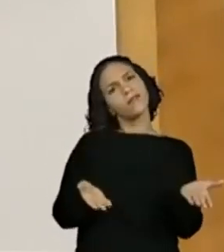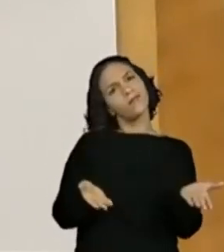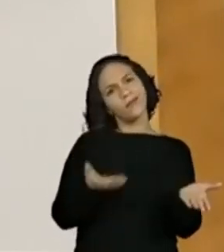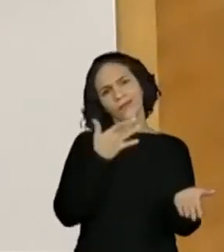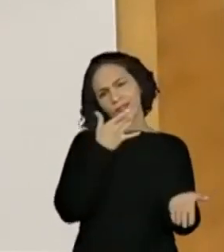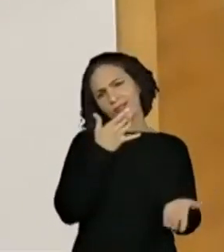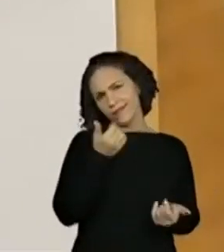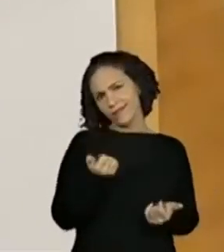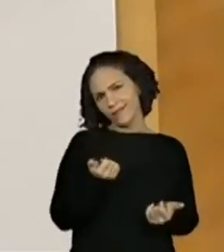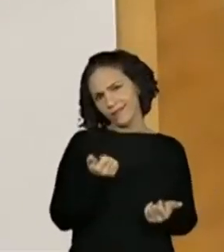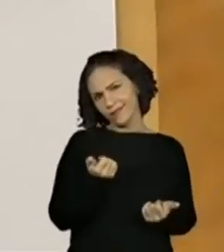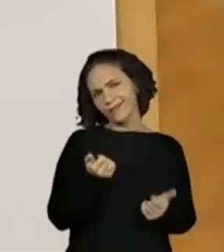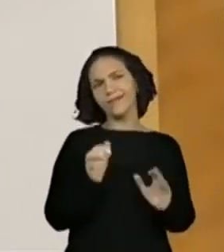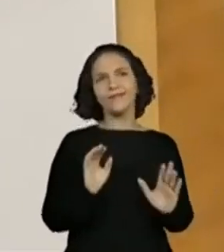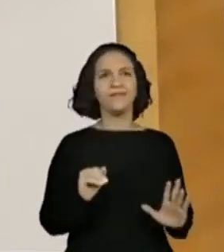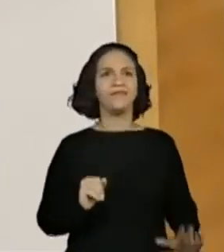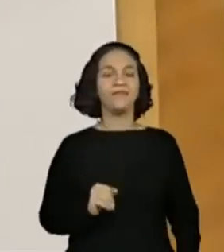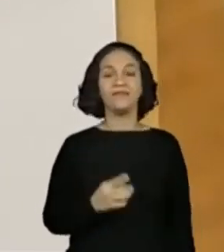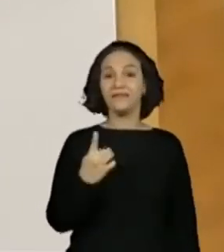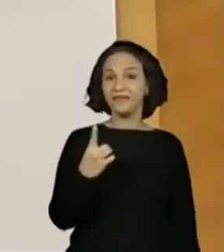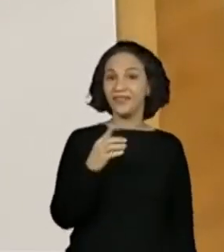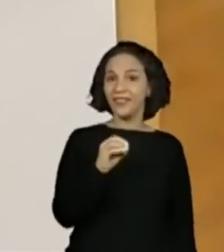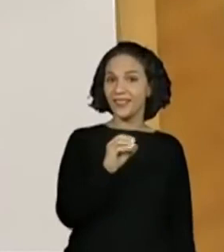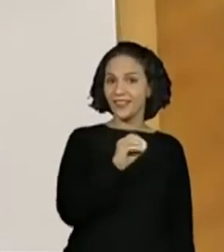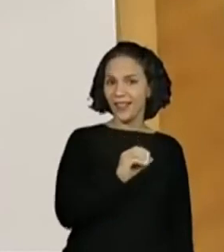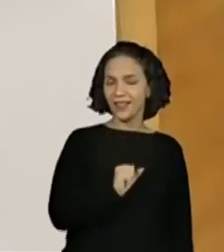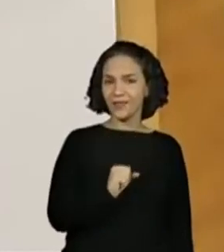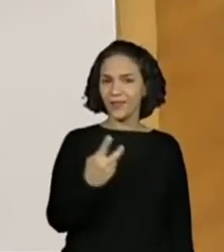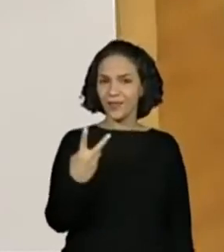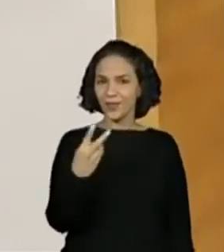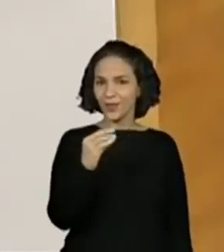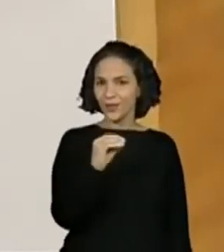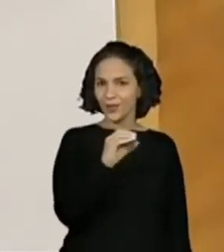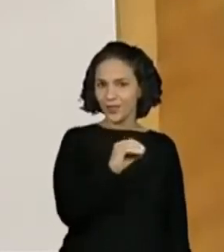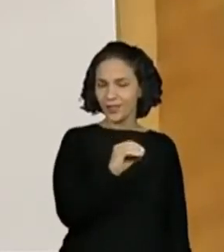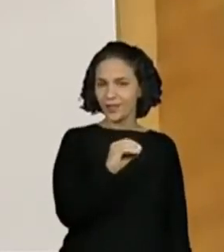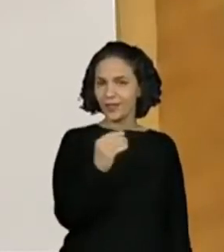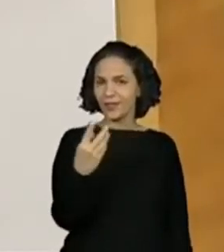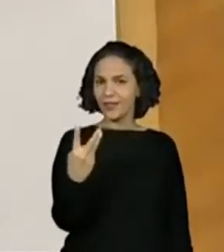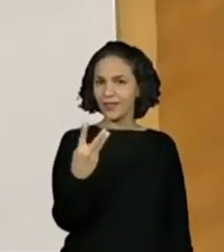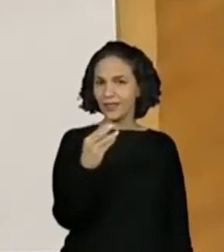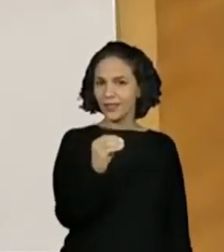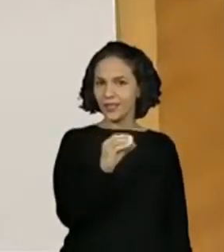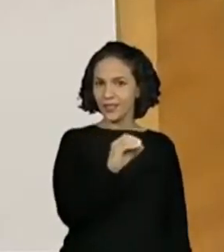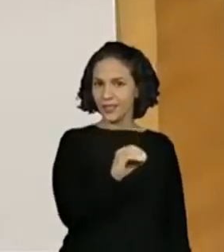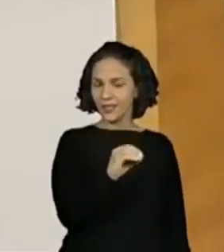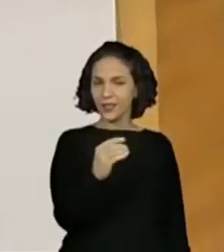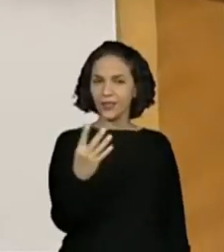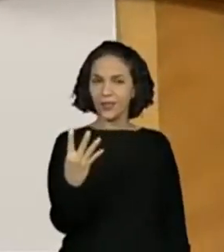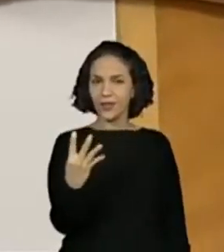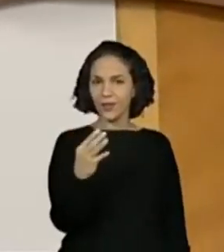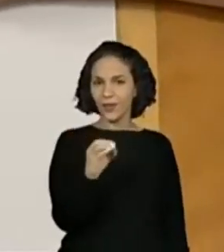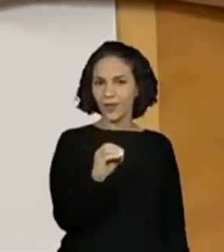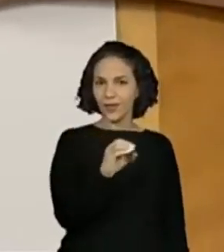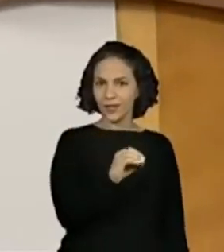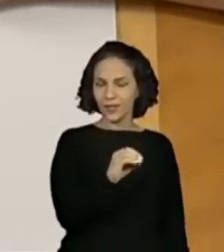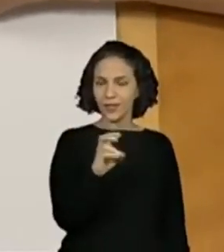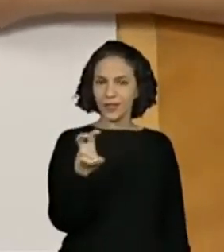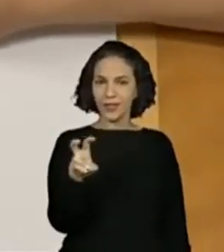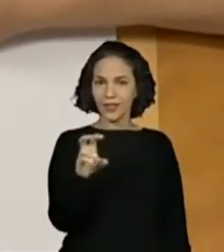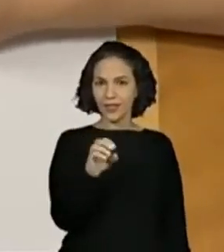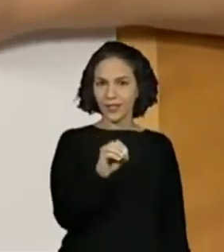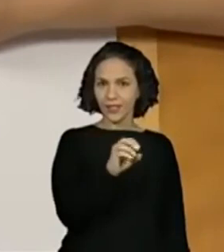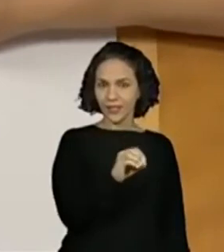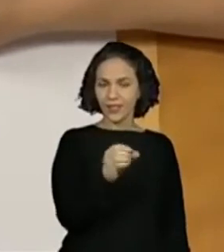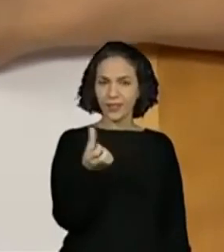para vocês, né? Sim. 100, 200, 300, 400,